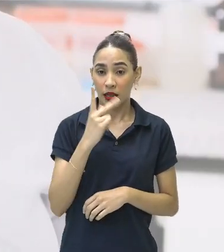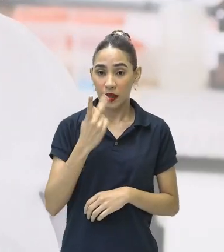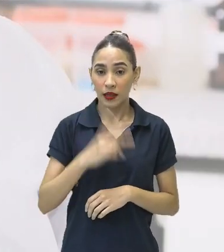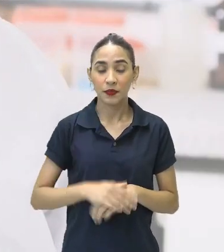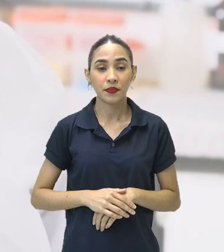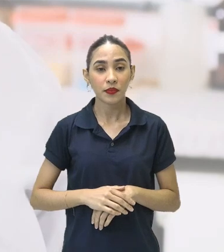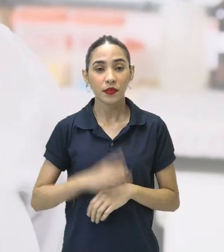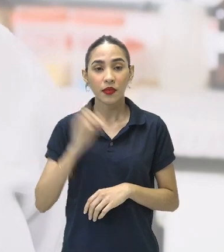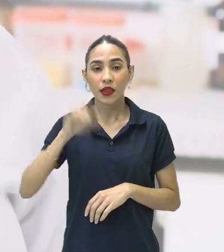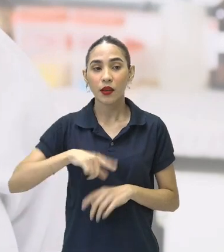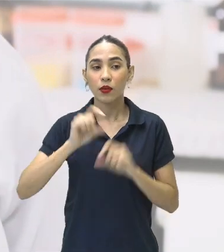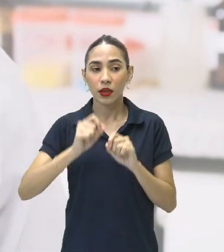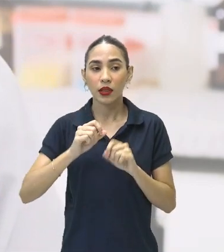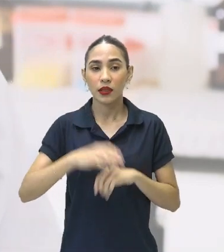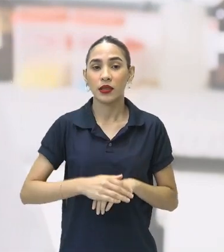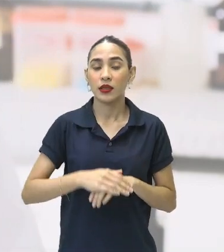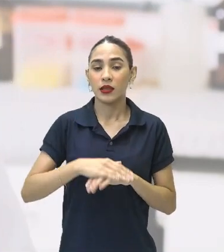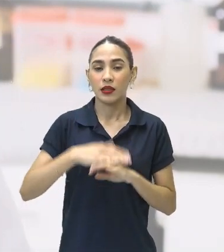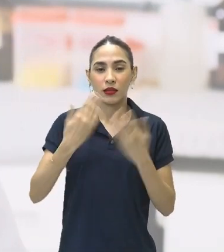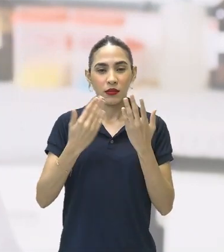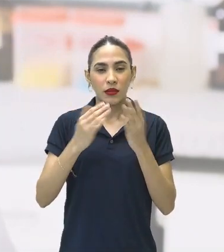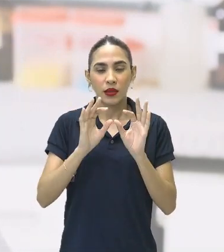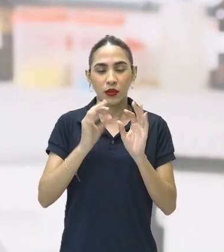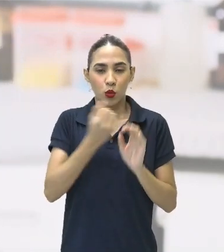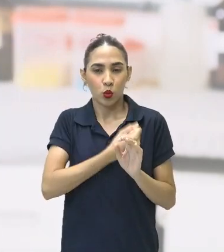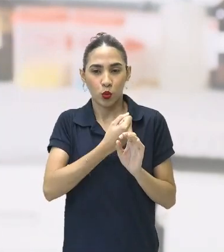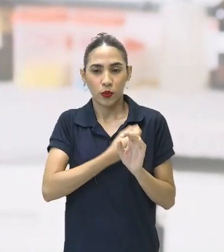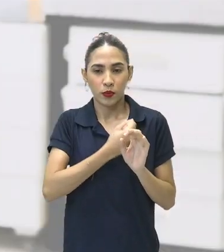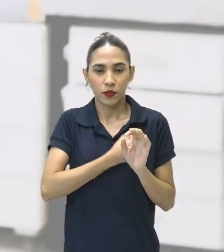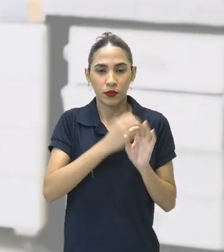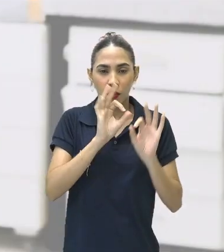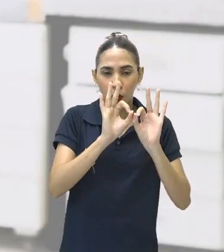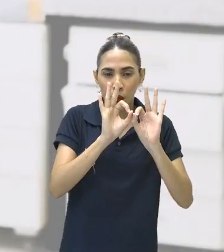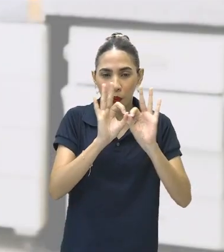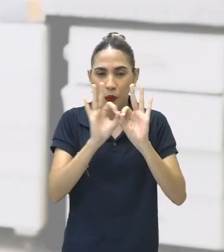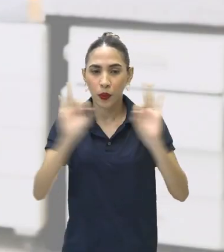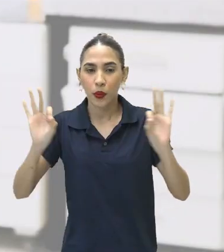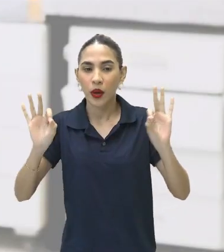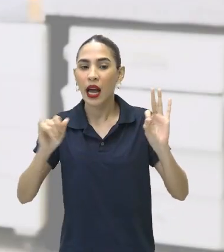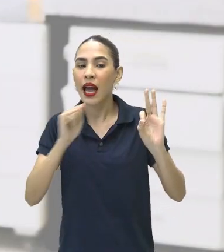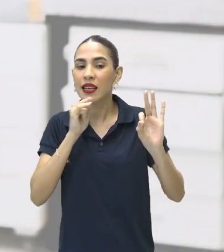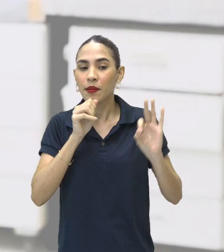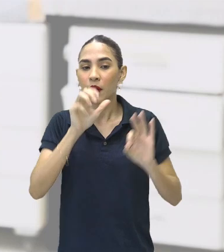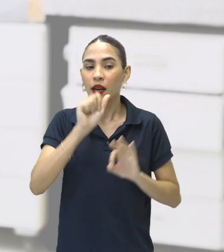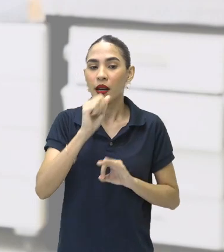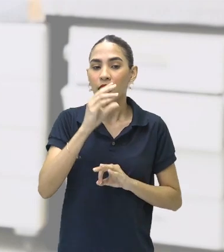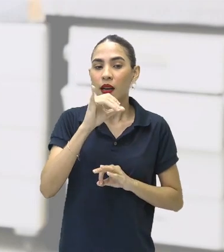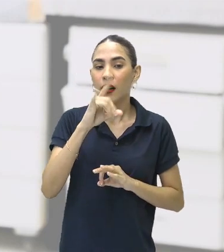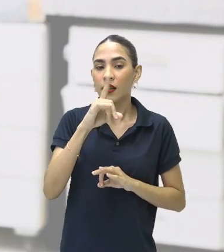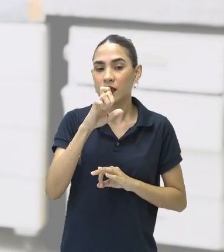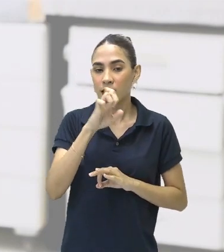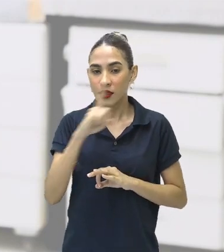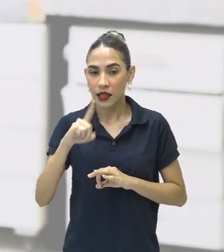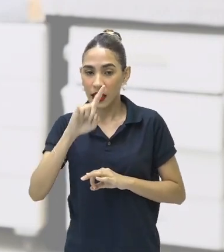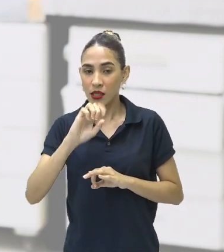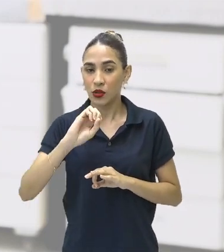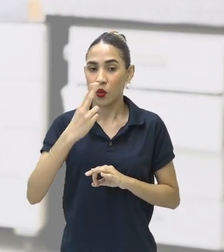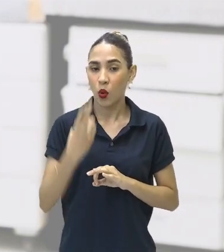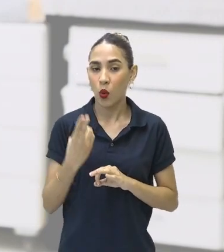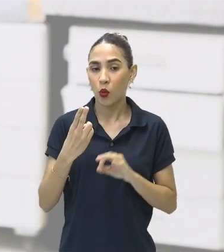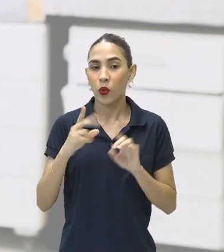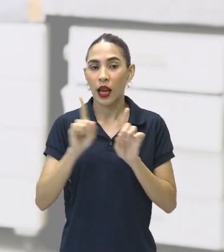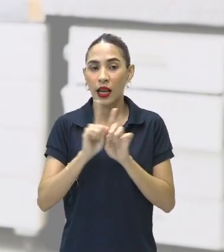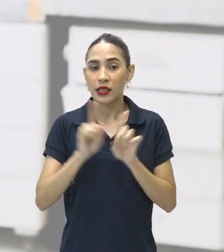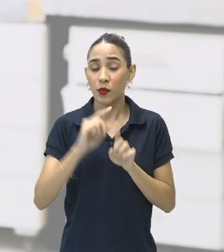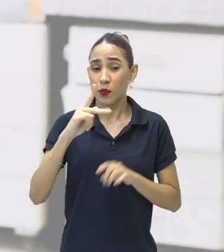ele é uma escala métrica, uma escala numérica que indica a acidez ou a basicidade da água. A escala